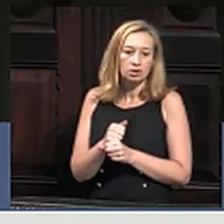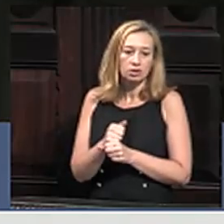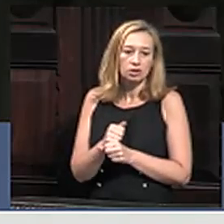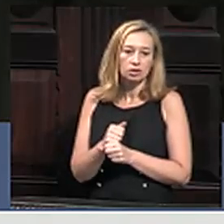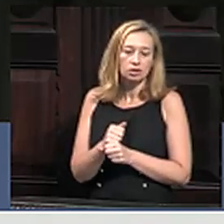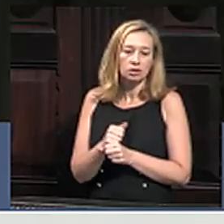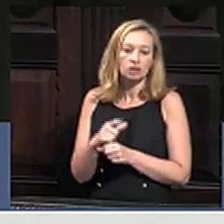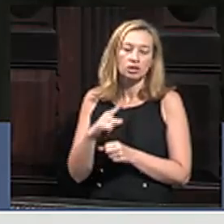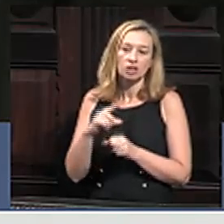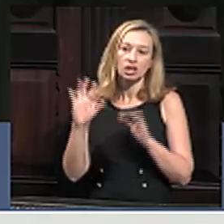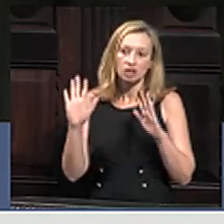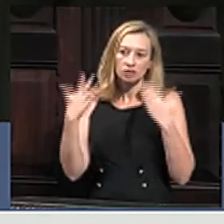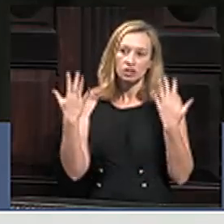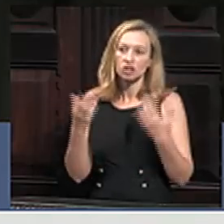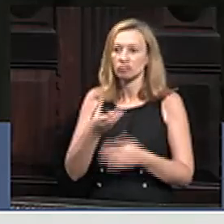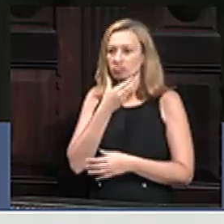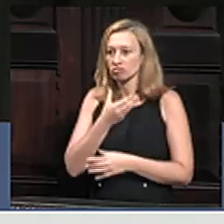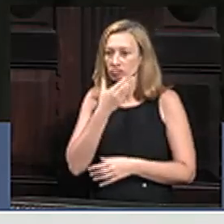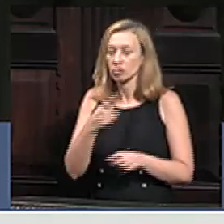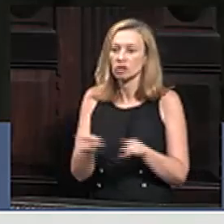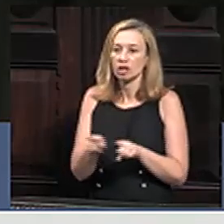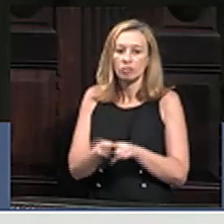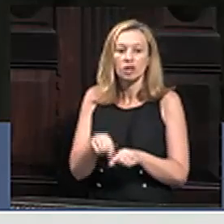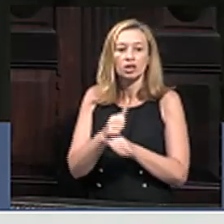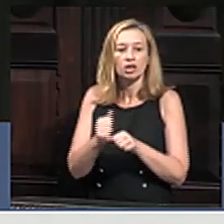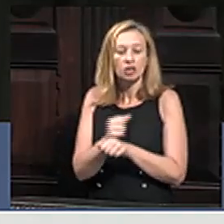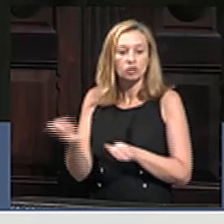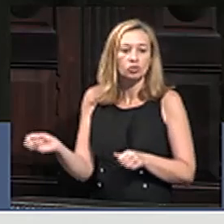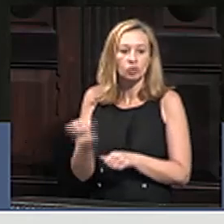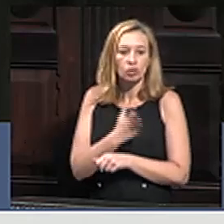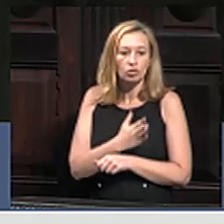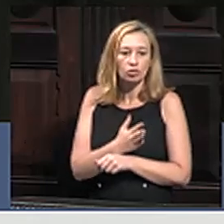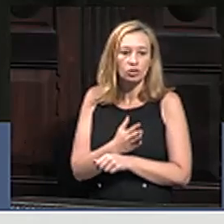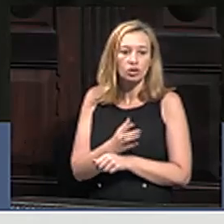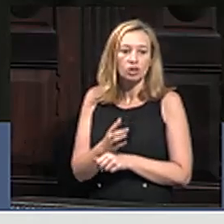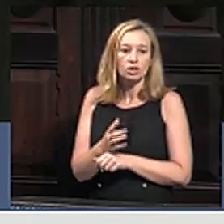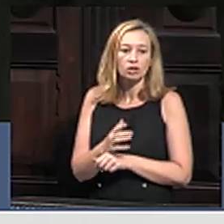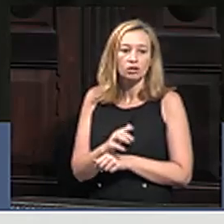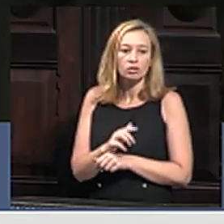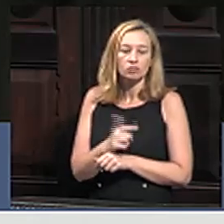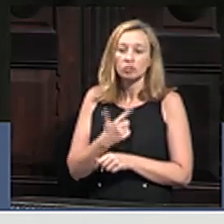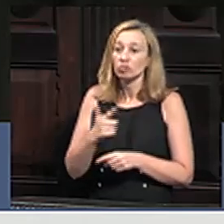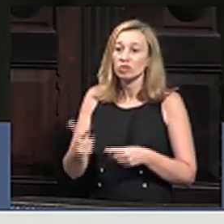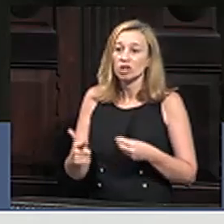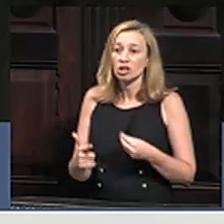tem as festas de Natal e Ano Novo, e a gente não tem assim, uma